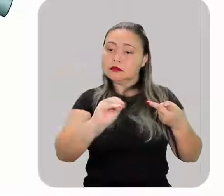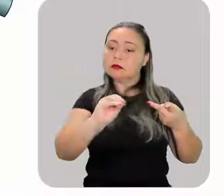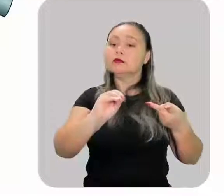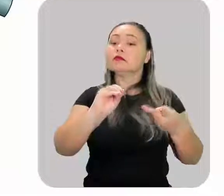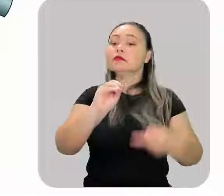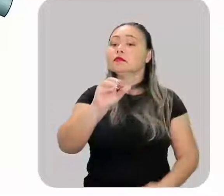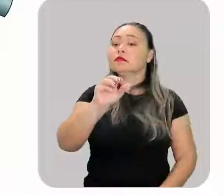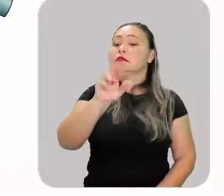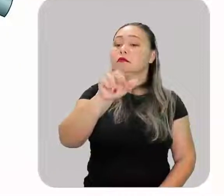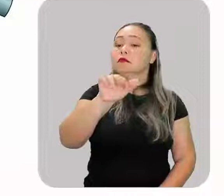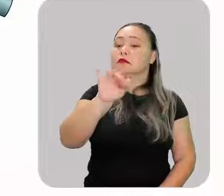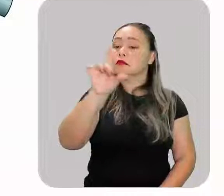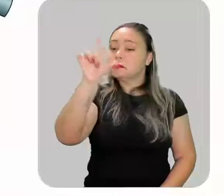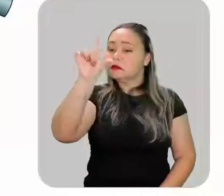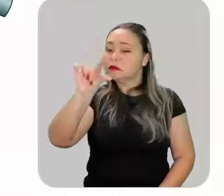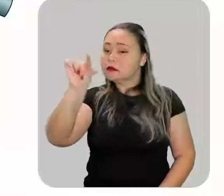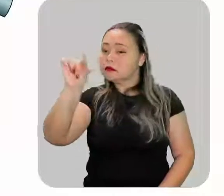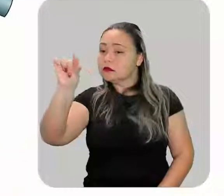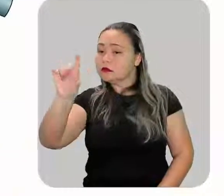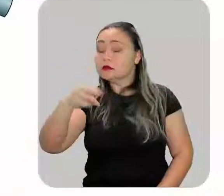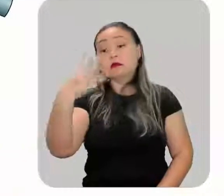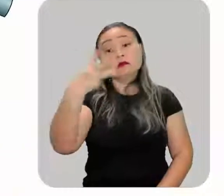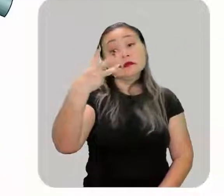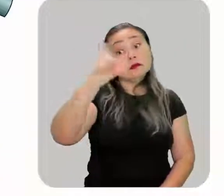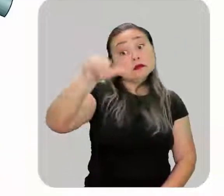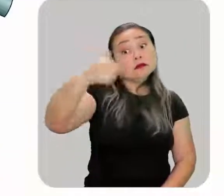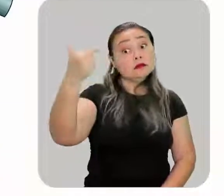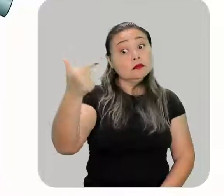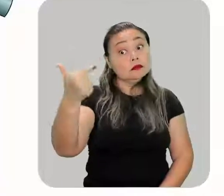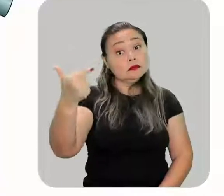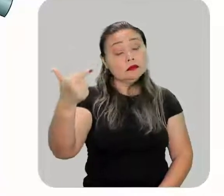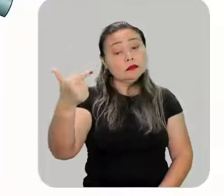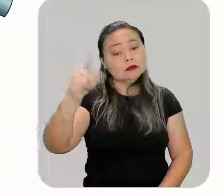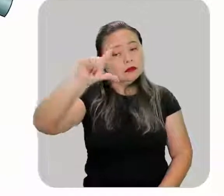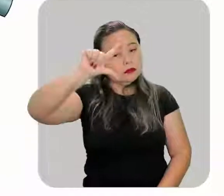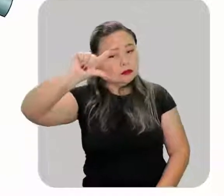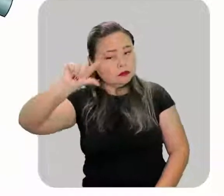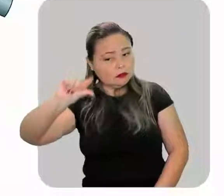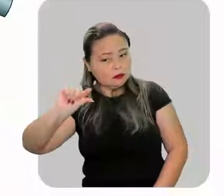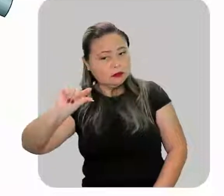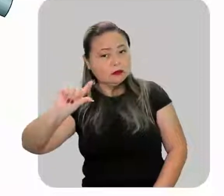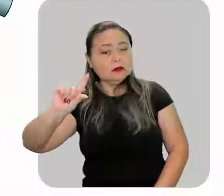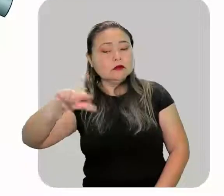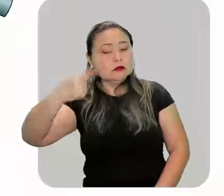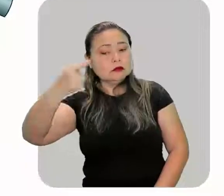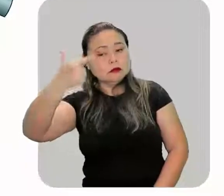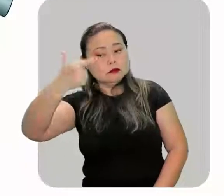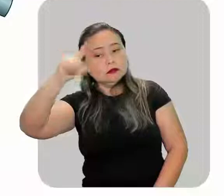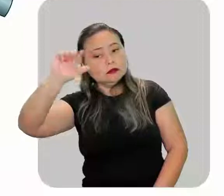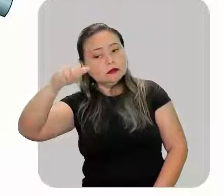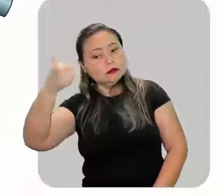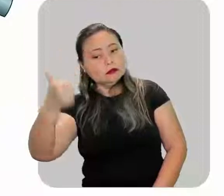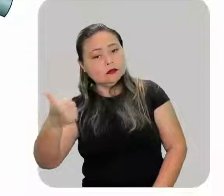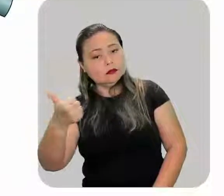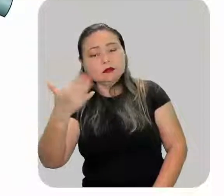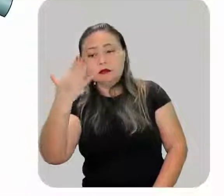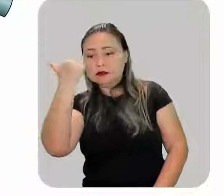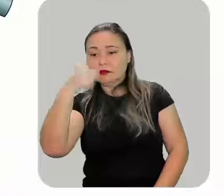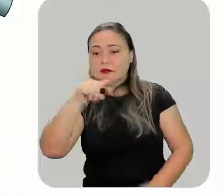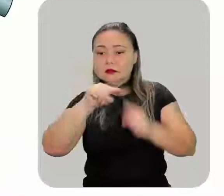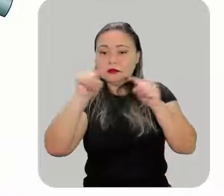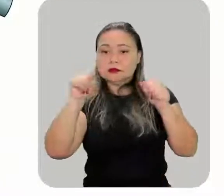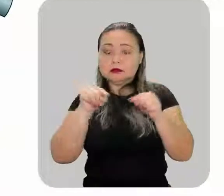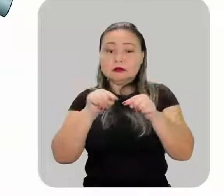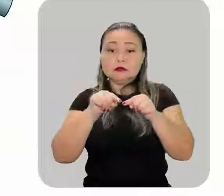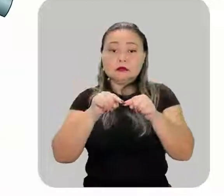diminuir o grau da equação. E aí ela era de terceiro, ela vai ficar de segundo. Rebaixou para o segundo. O segundo e de segundo grau todo mundo sabe resolver.